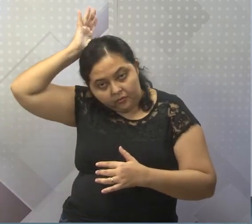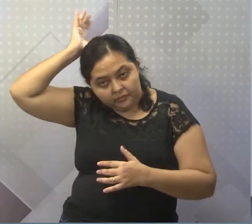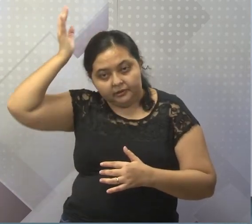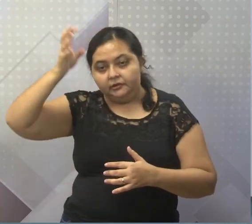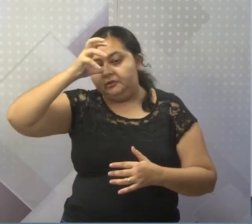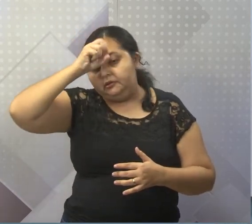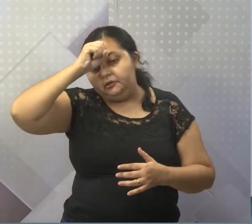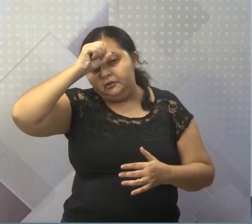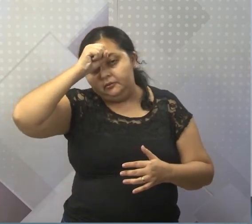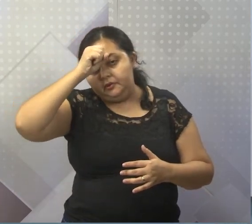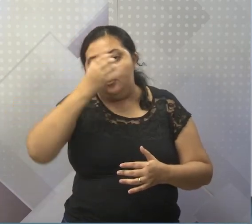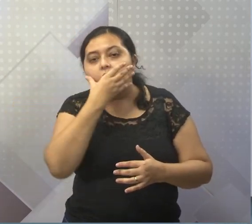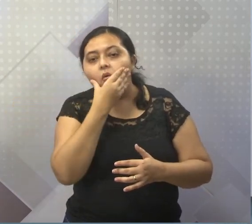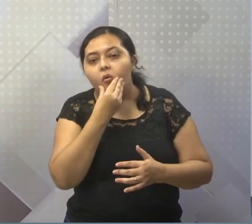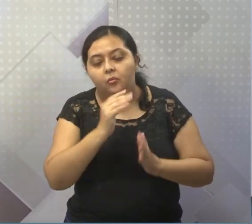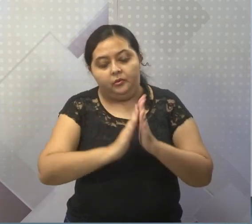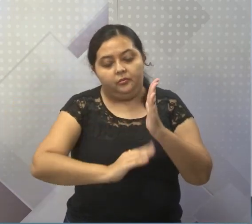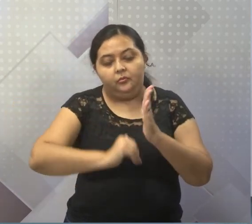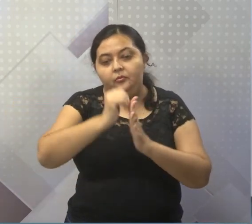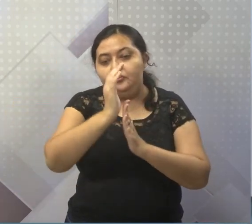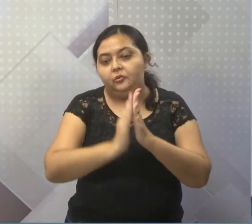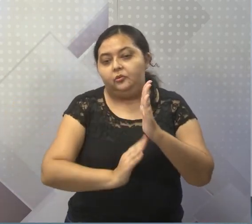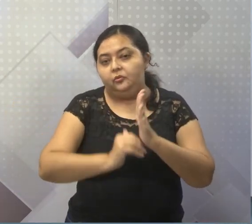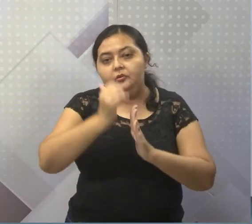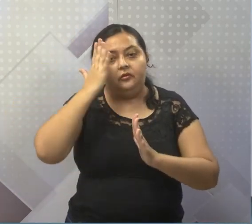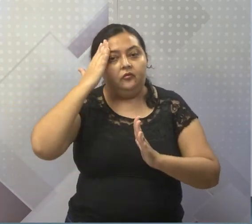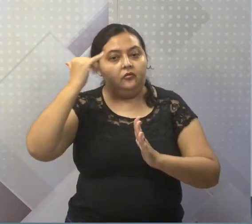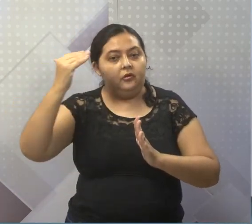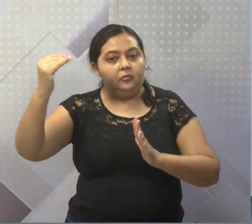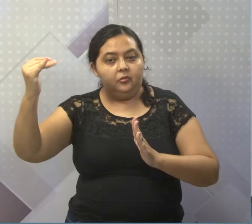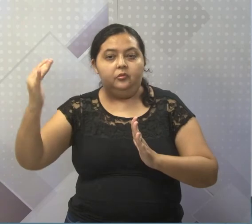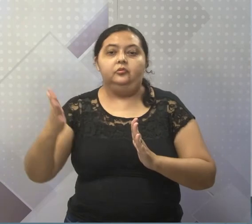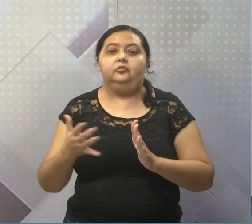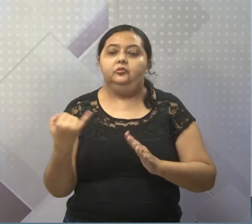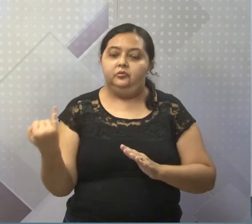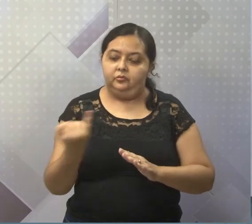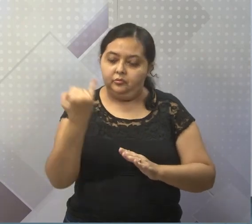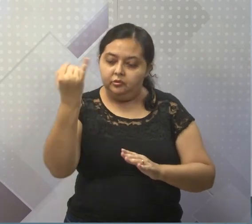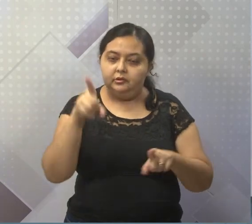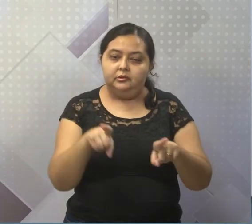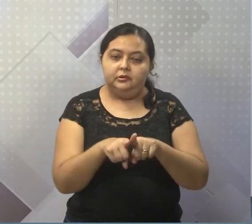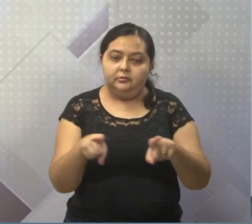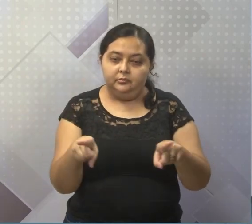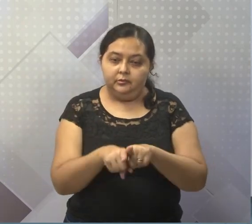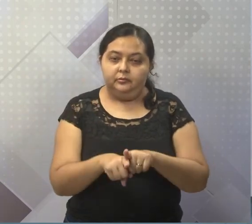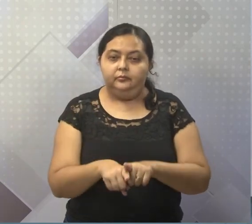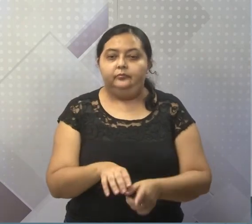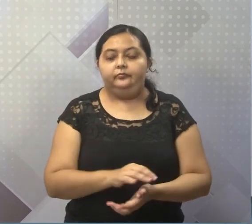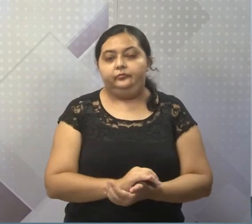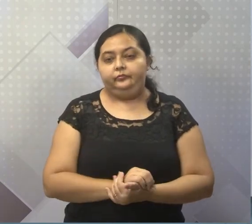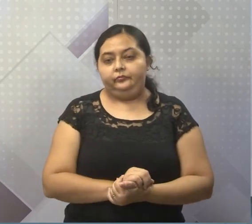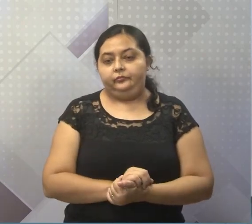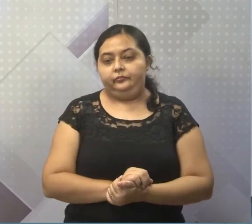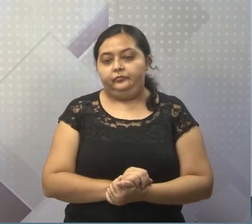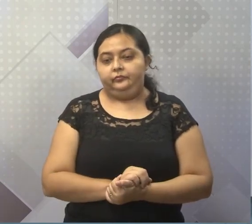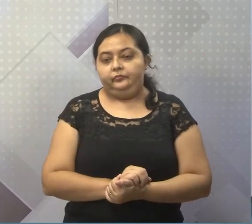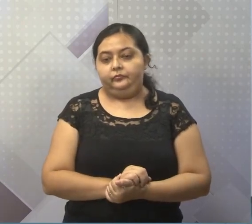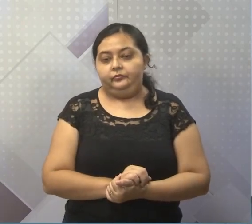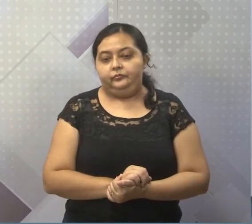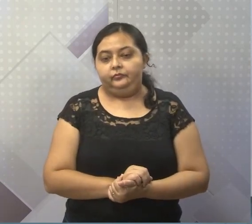importante para aquele período é e o que é que acontece muitas vezes